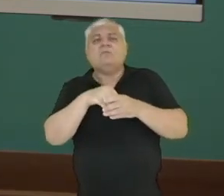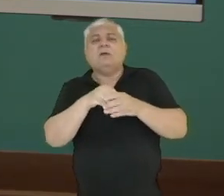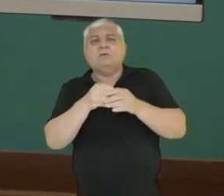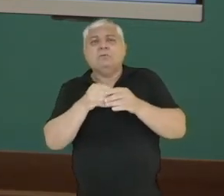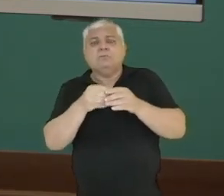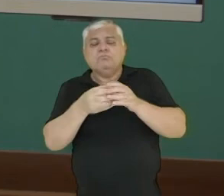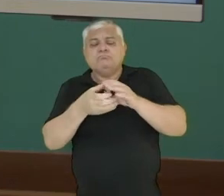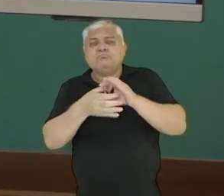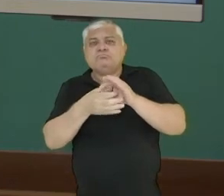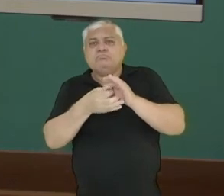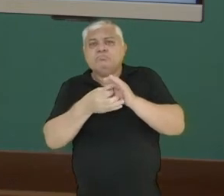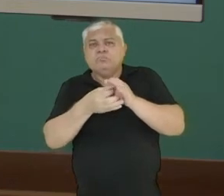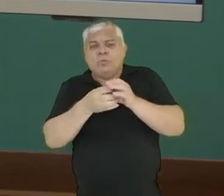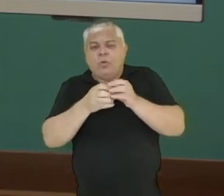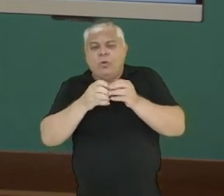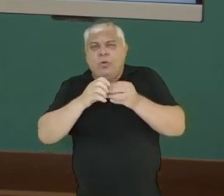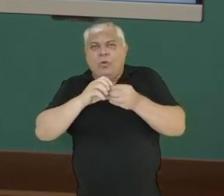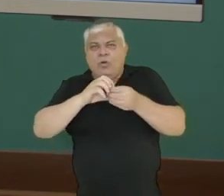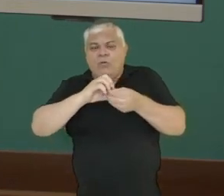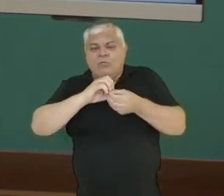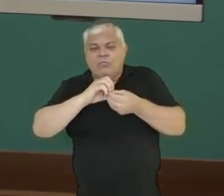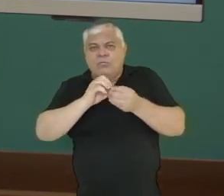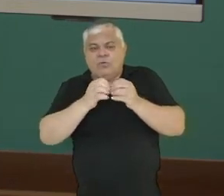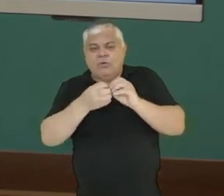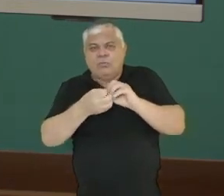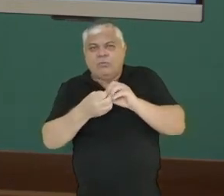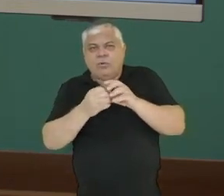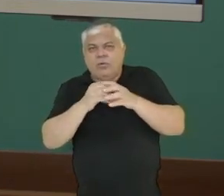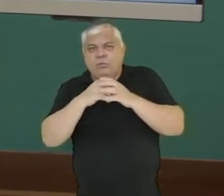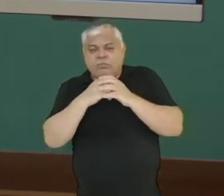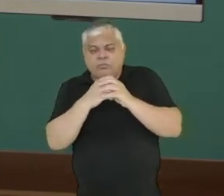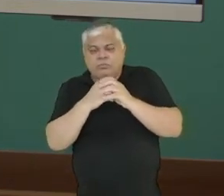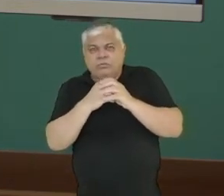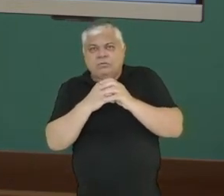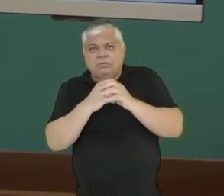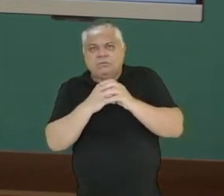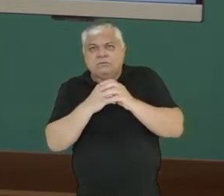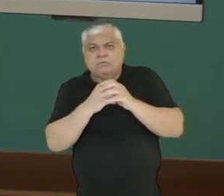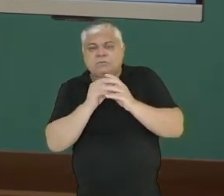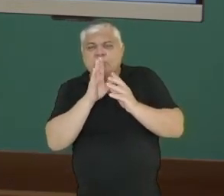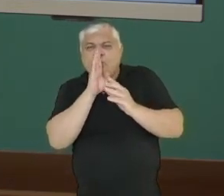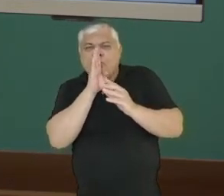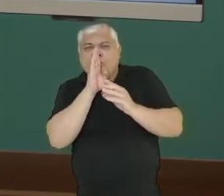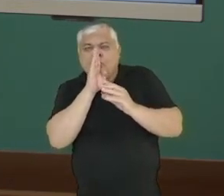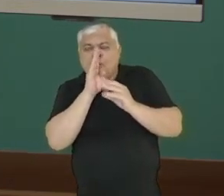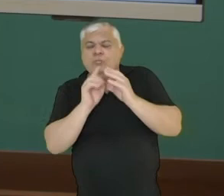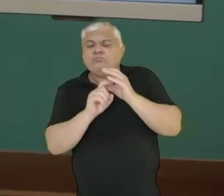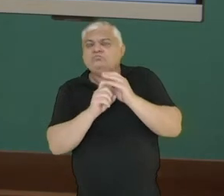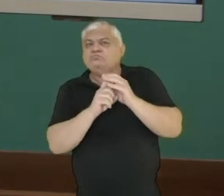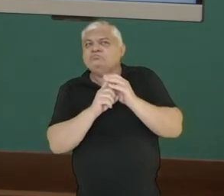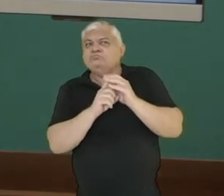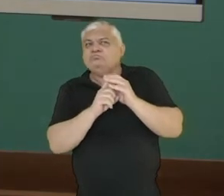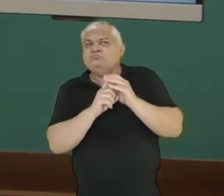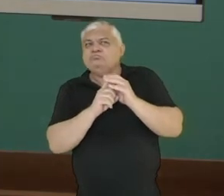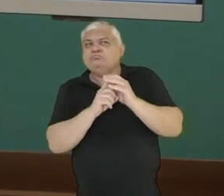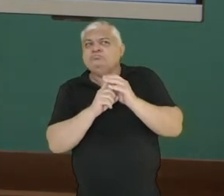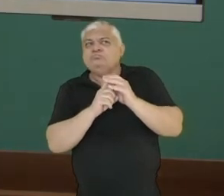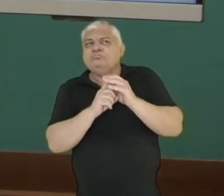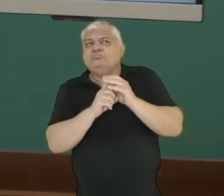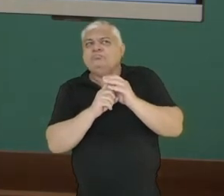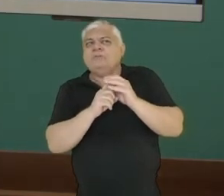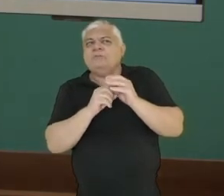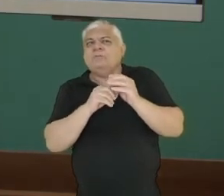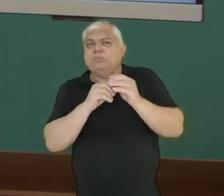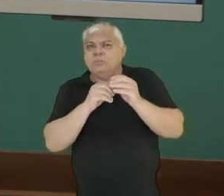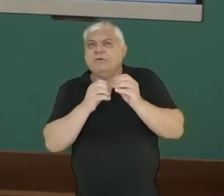desse endométrio, ele vai fazer um ninho, ele vai fazer esse processo de nidação, tá? Então ele vai fazer